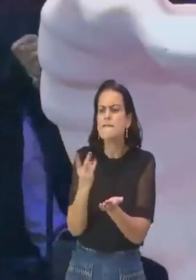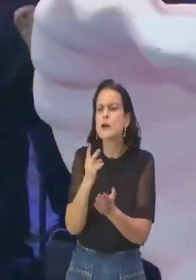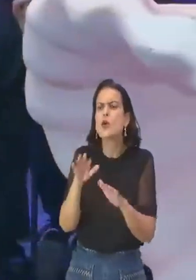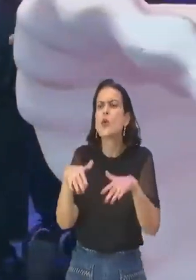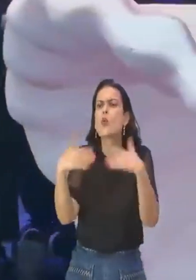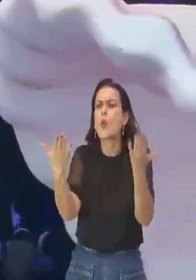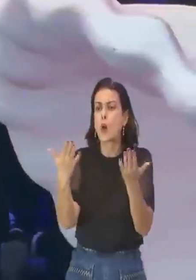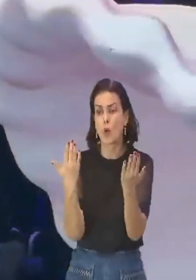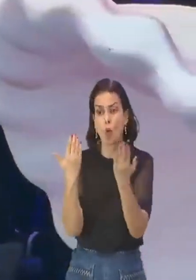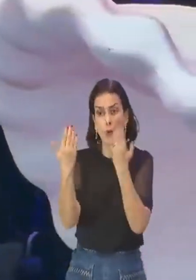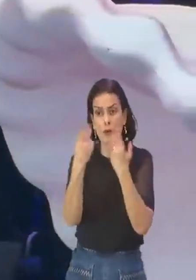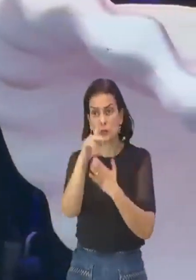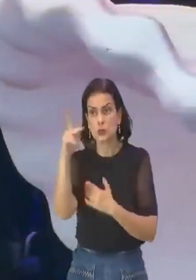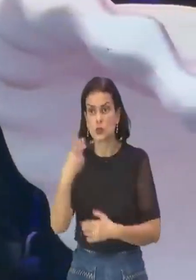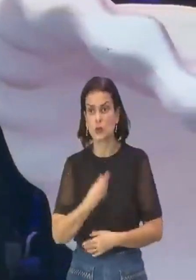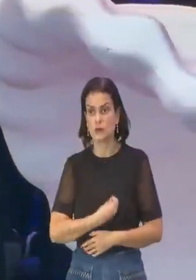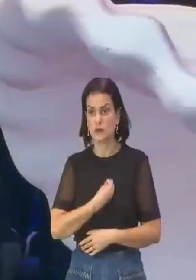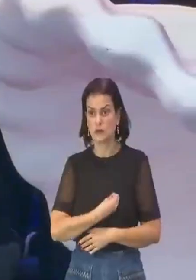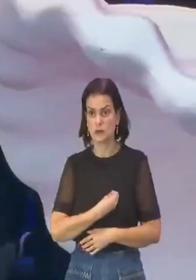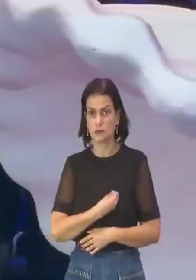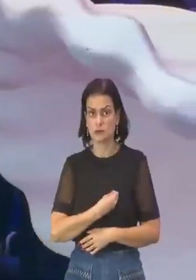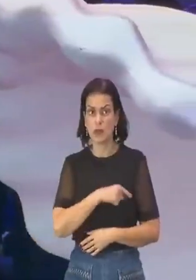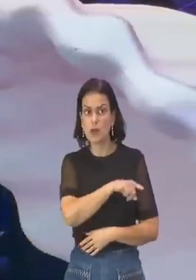Será que você tem ensinado